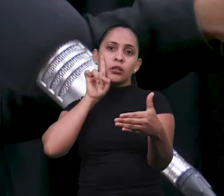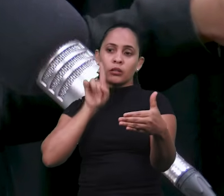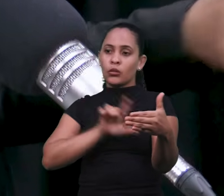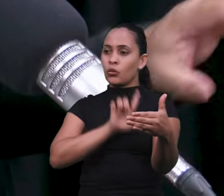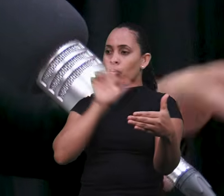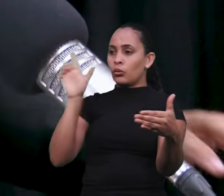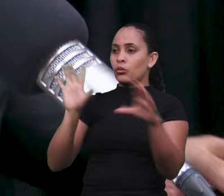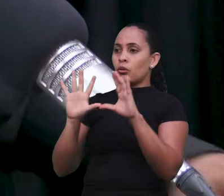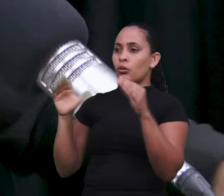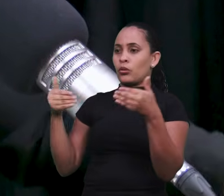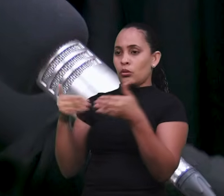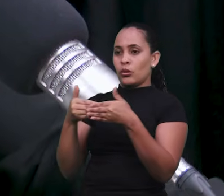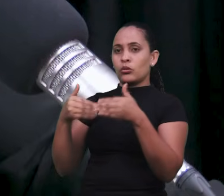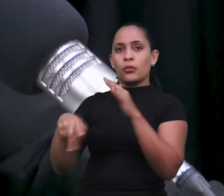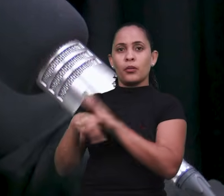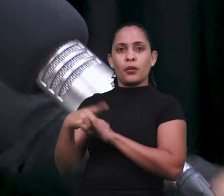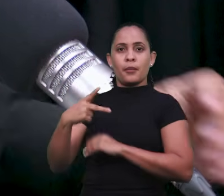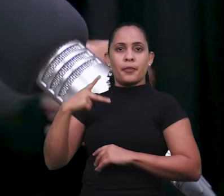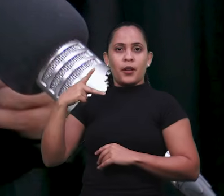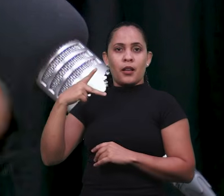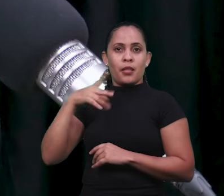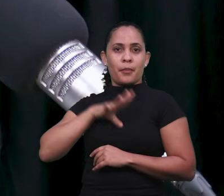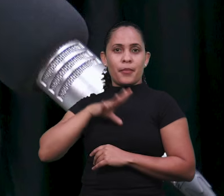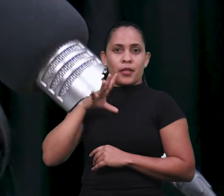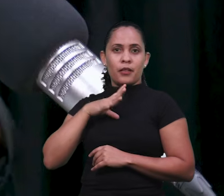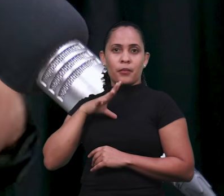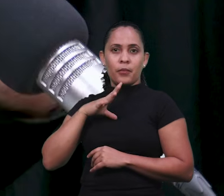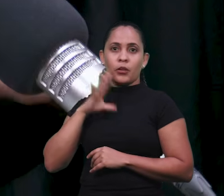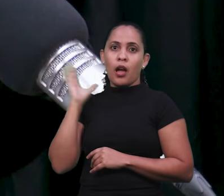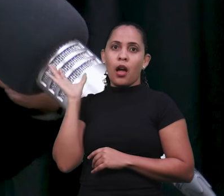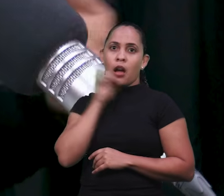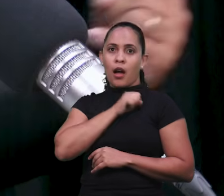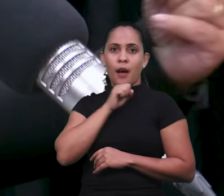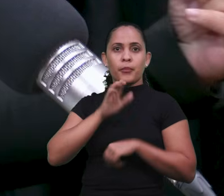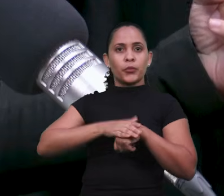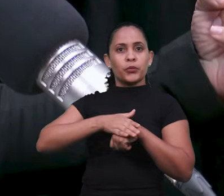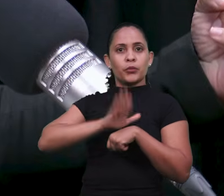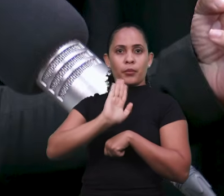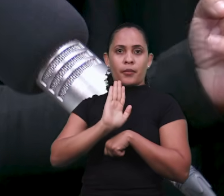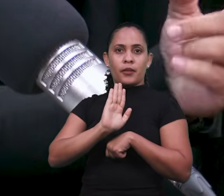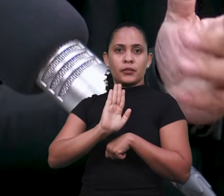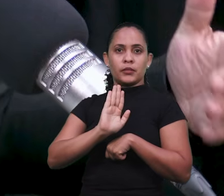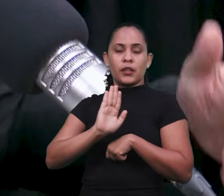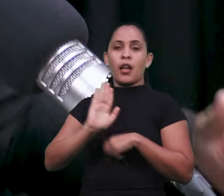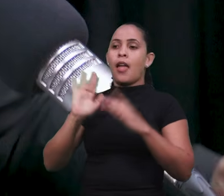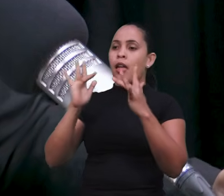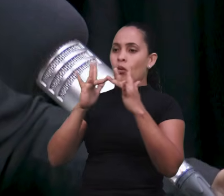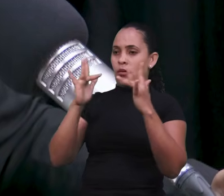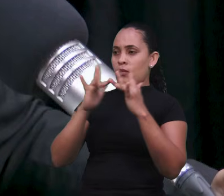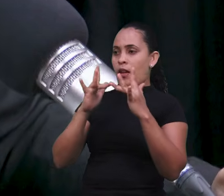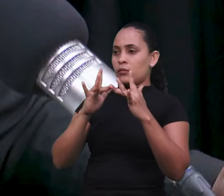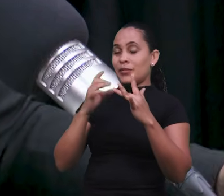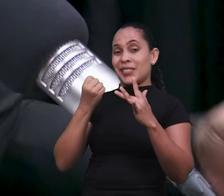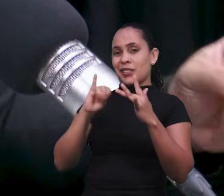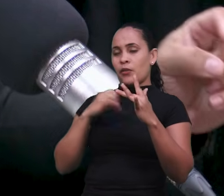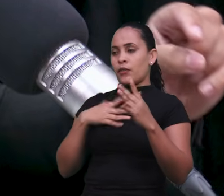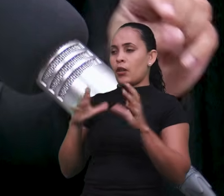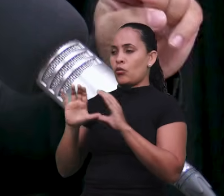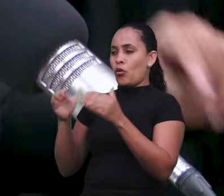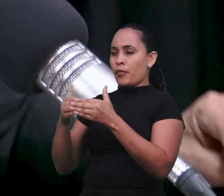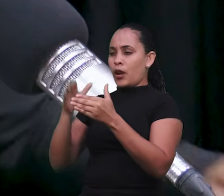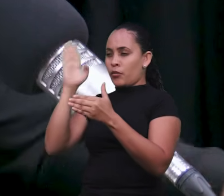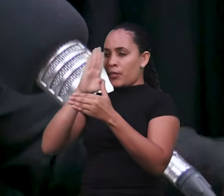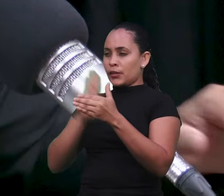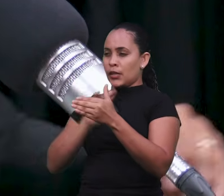uma comunidade que só tem imigrantes brasileiros. O meu inglês vai desenvolver muito mais do que o da Mabel, porque é contato. Não só questão